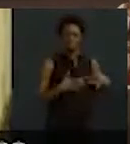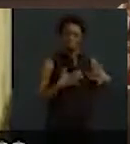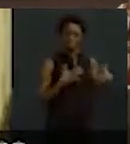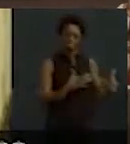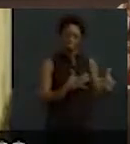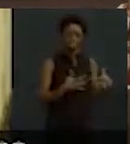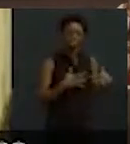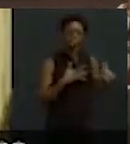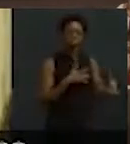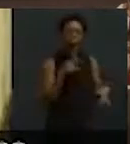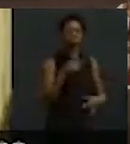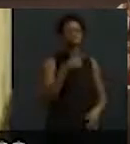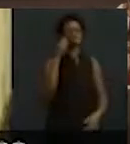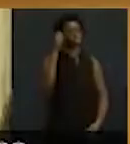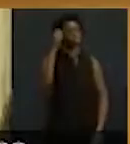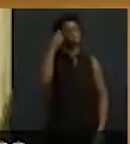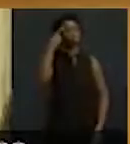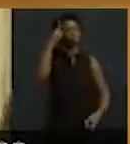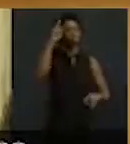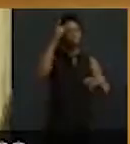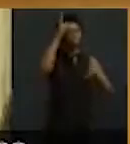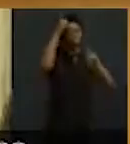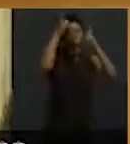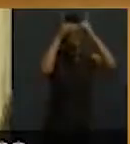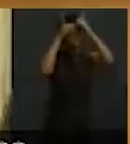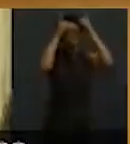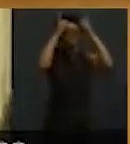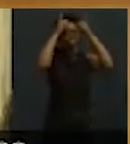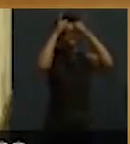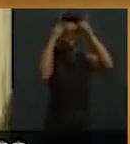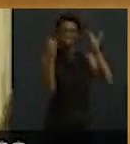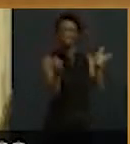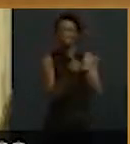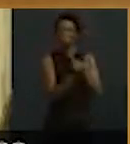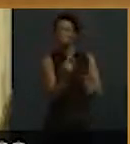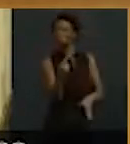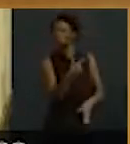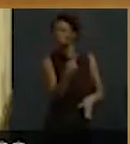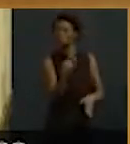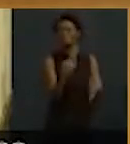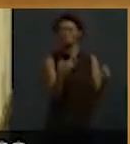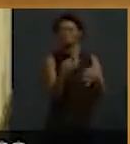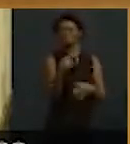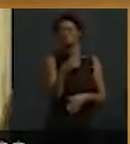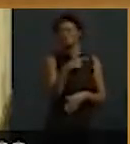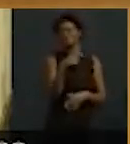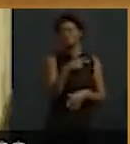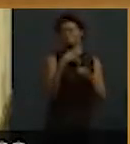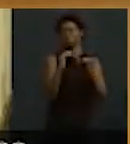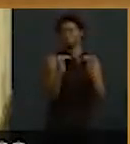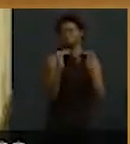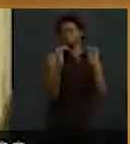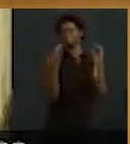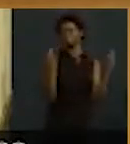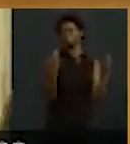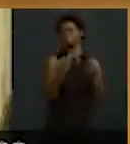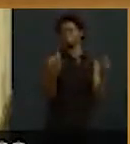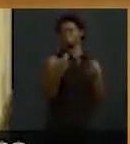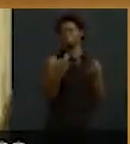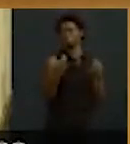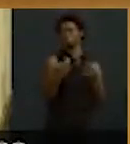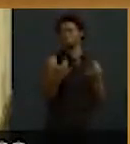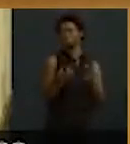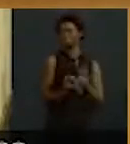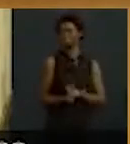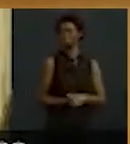e criatividade são marcas indeléveis do Mister Constitucional assumido